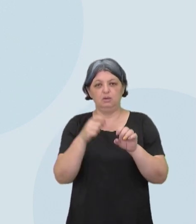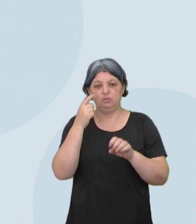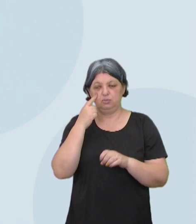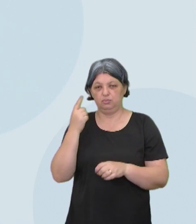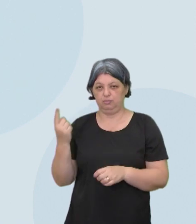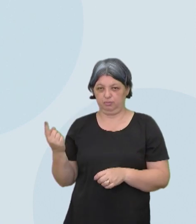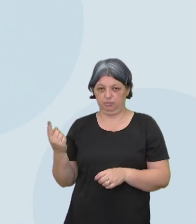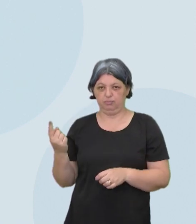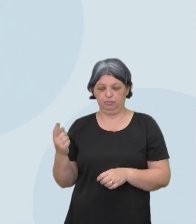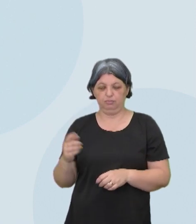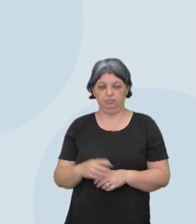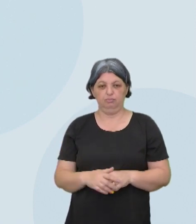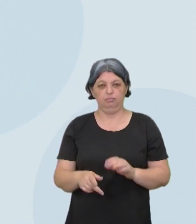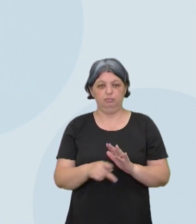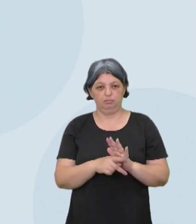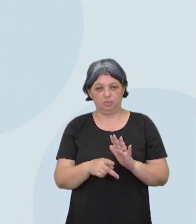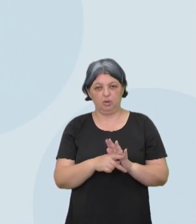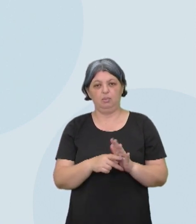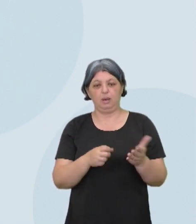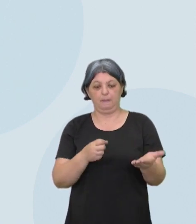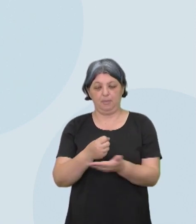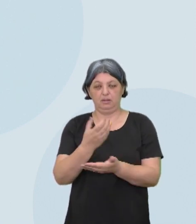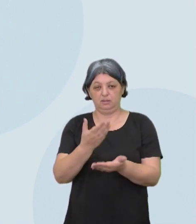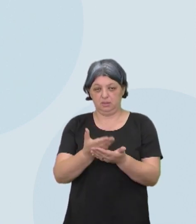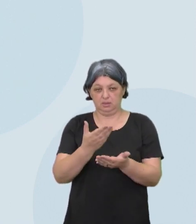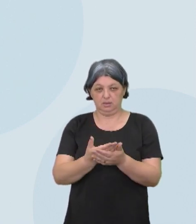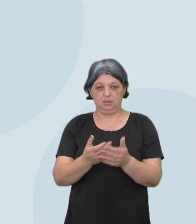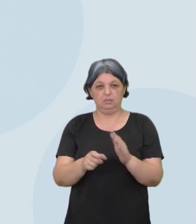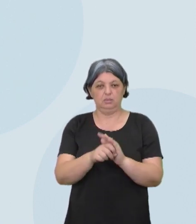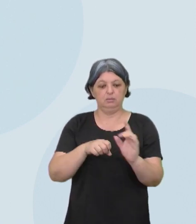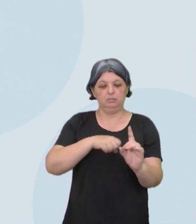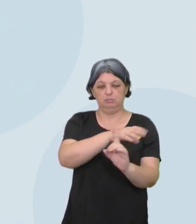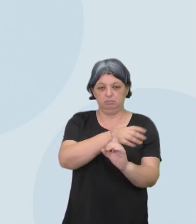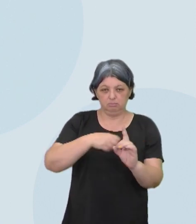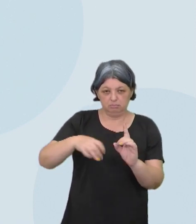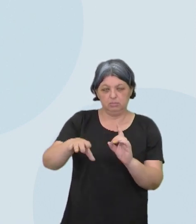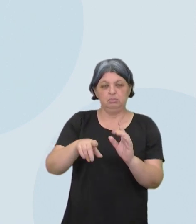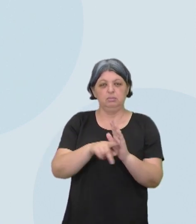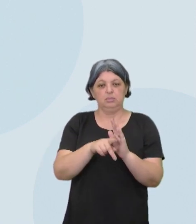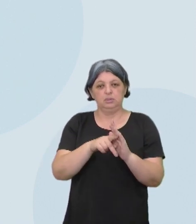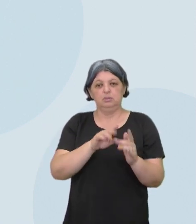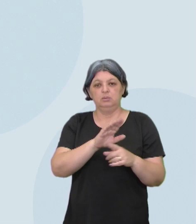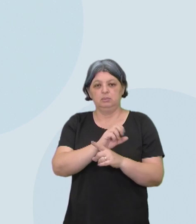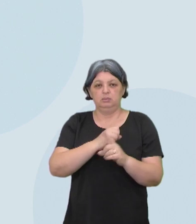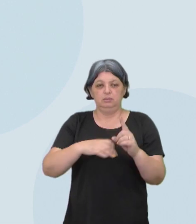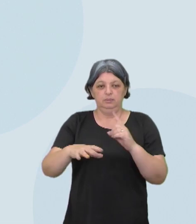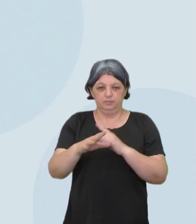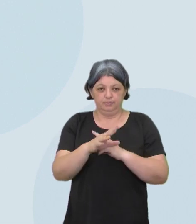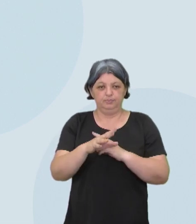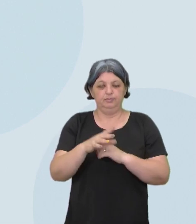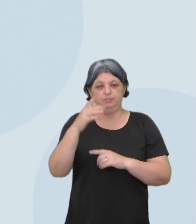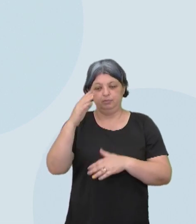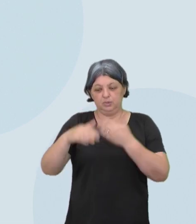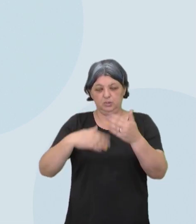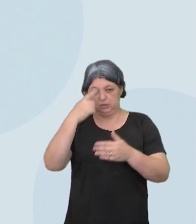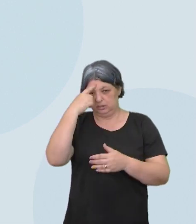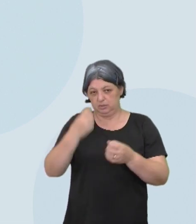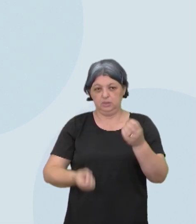estruturantes que estão baseando as nossas aulas, que é mediação e intervenção sociocultural, processos criativos